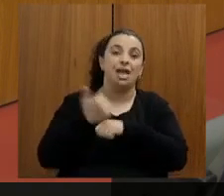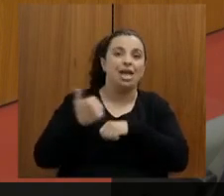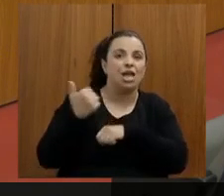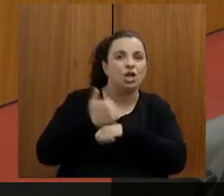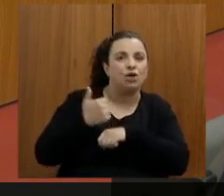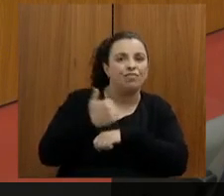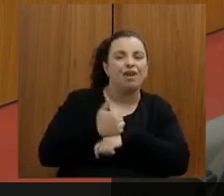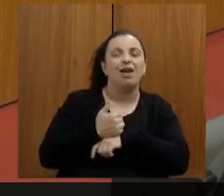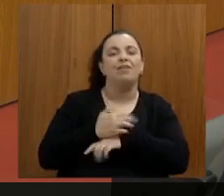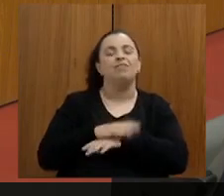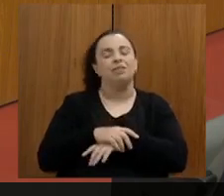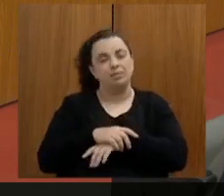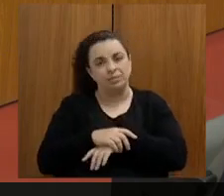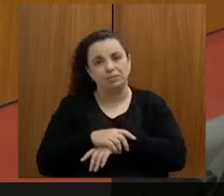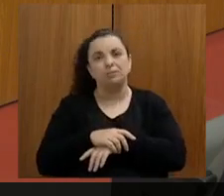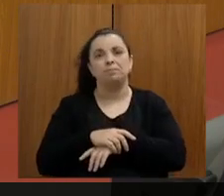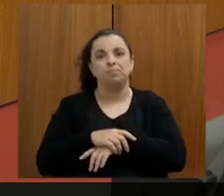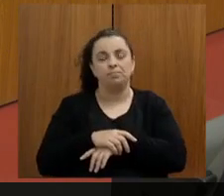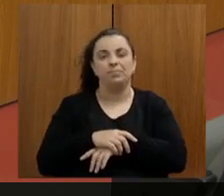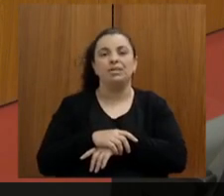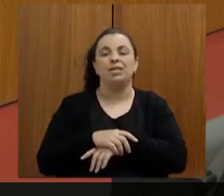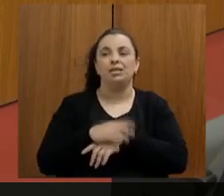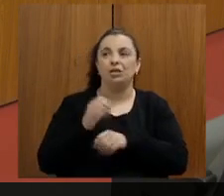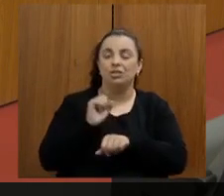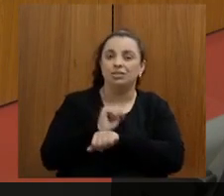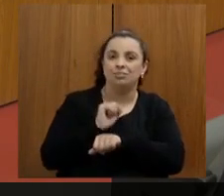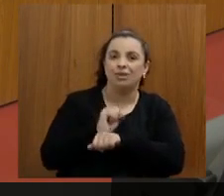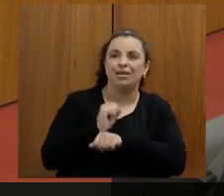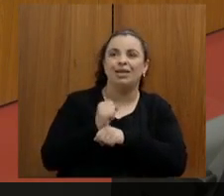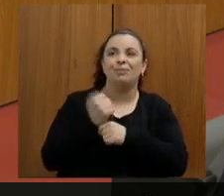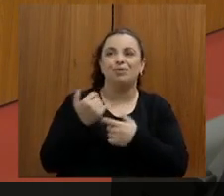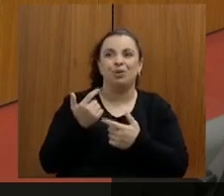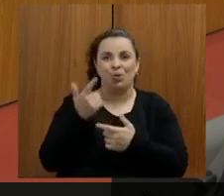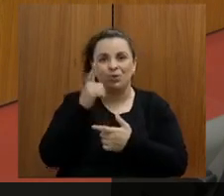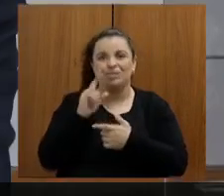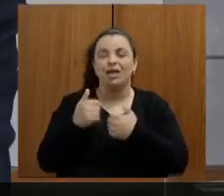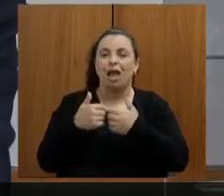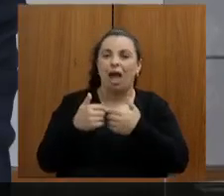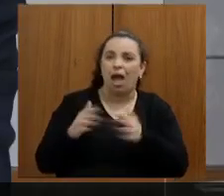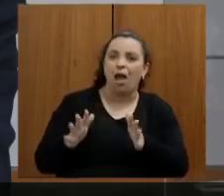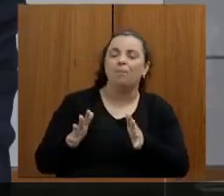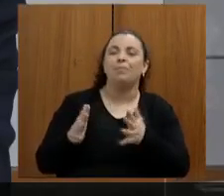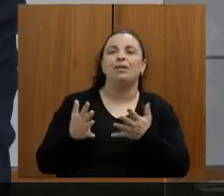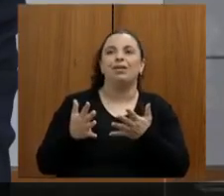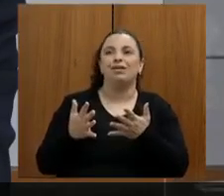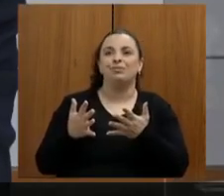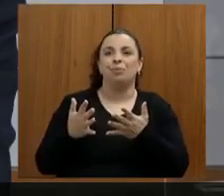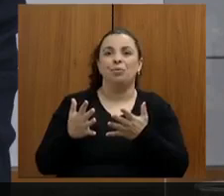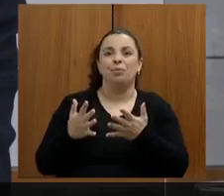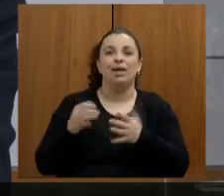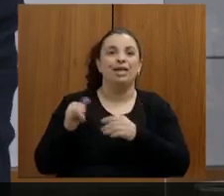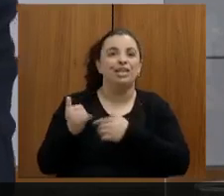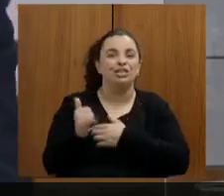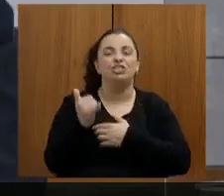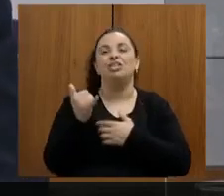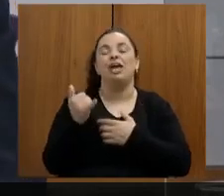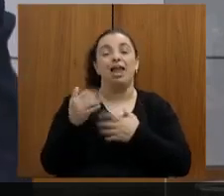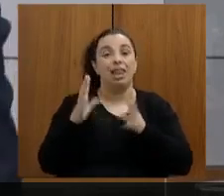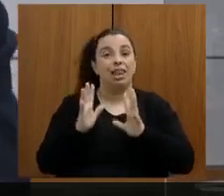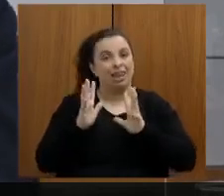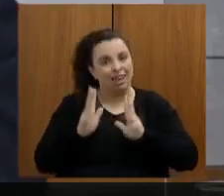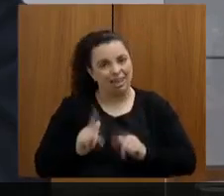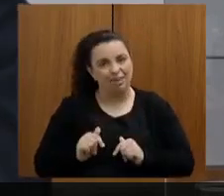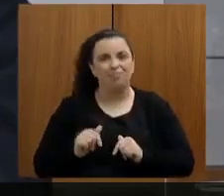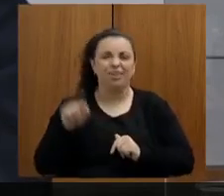colocada a serviço das nossas locomotivas das ferrovias né Essa energia limpa pela qual